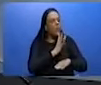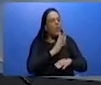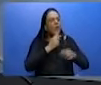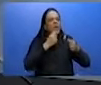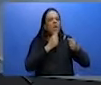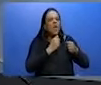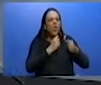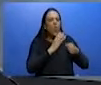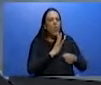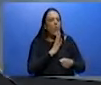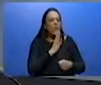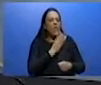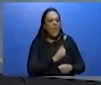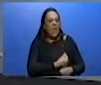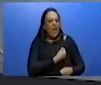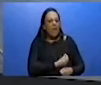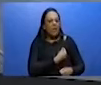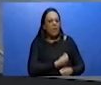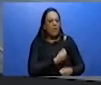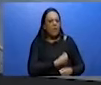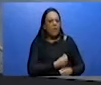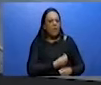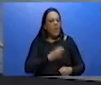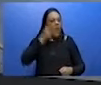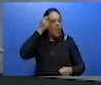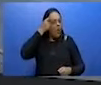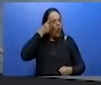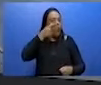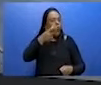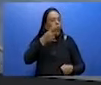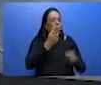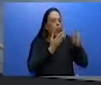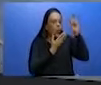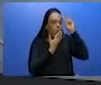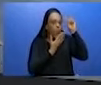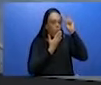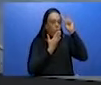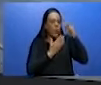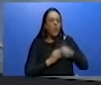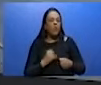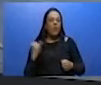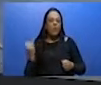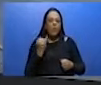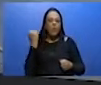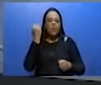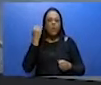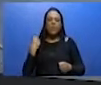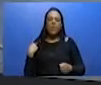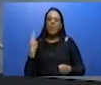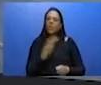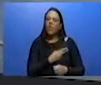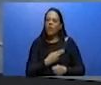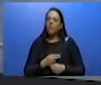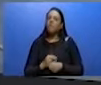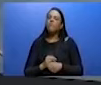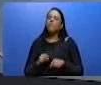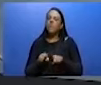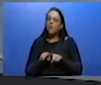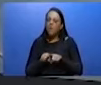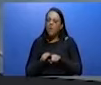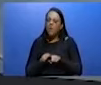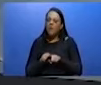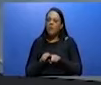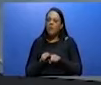índios, nós devemos isso à cultura indígena, na qual nós fazemos parte. Muita coisa que nós